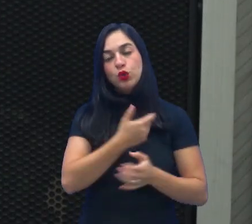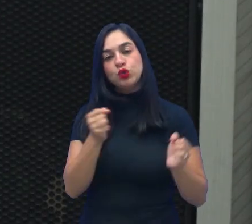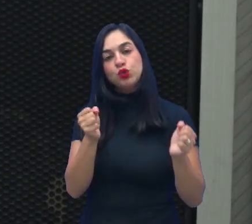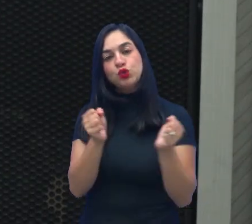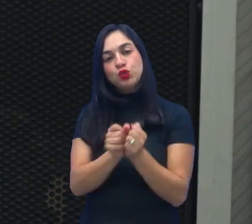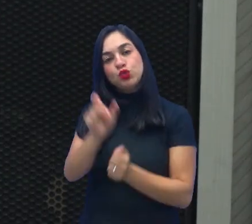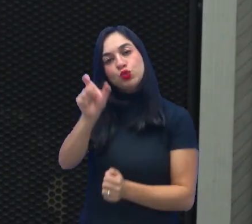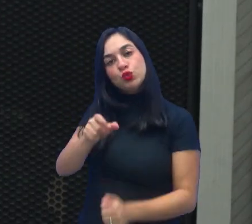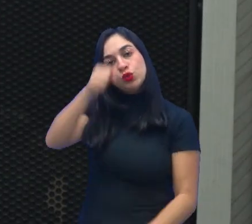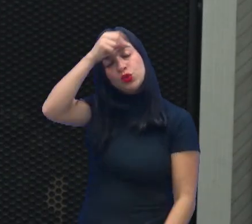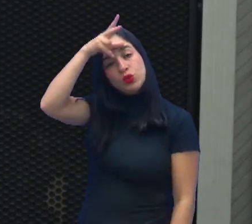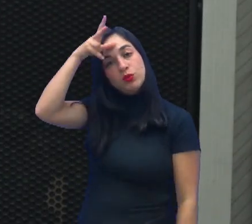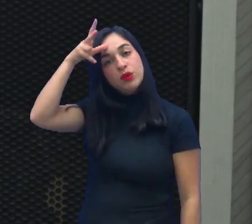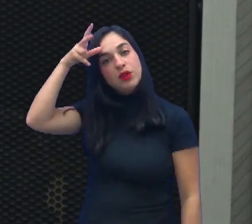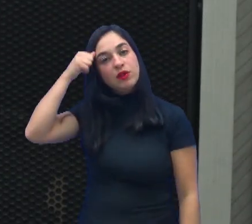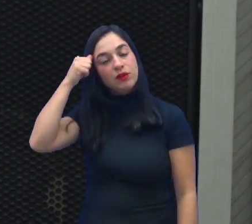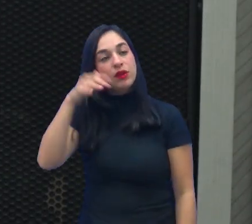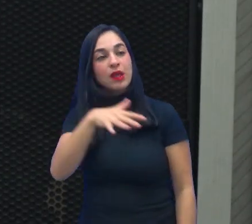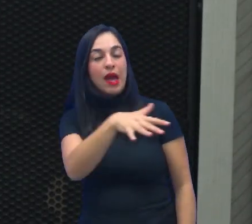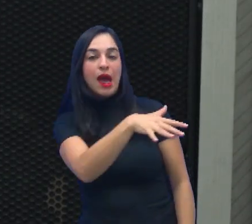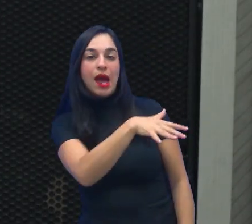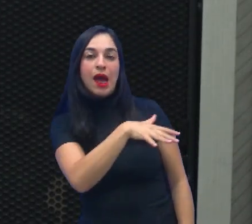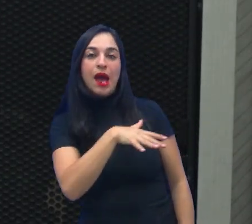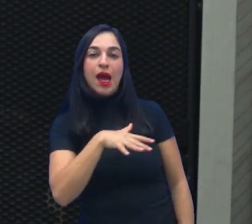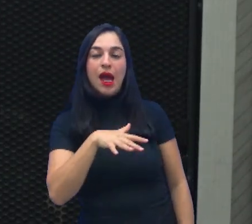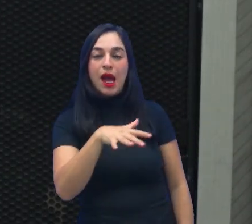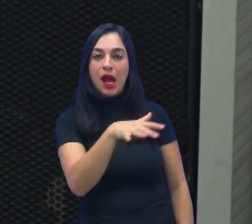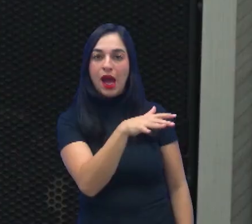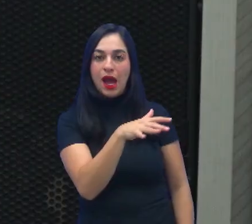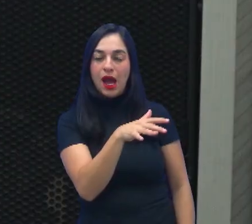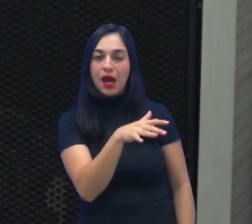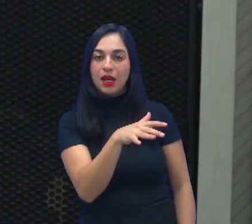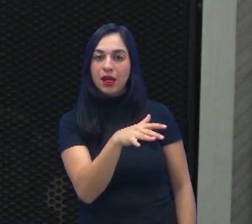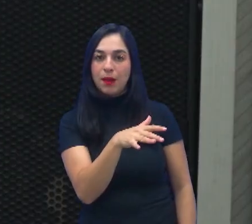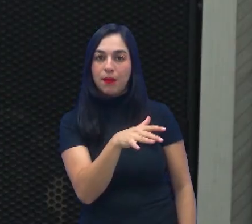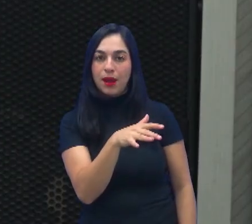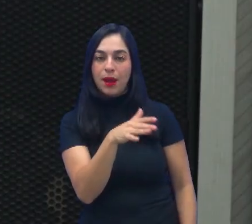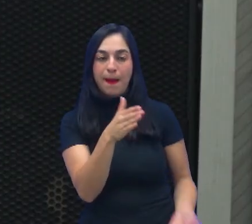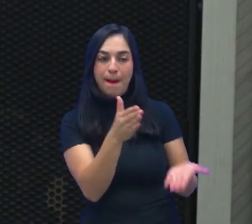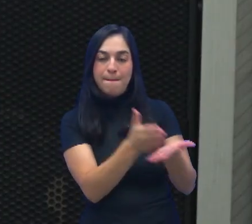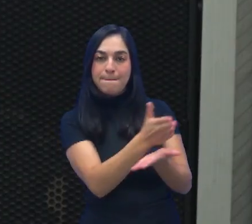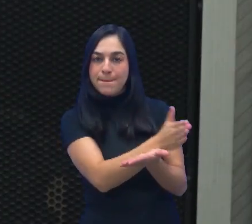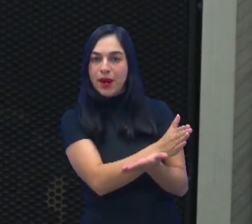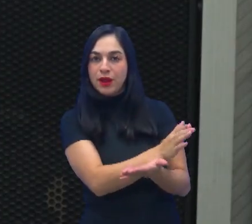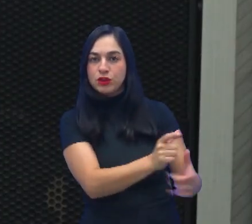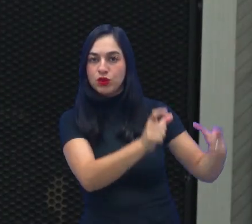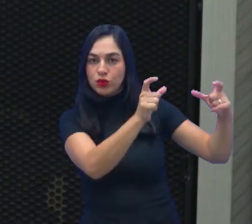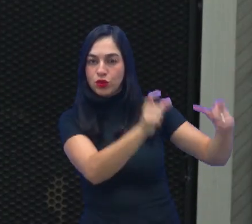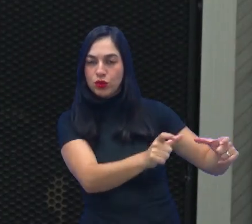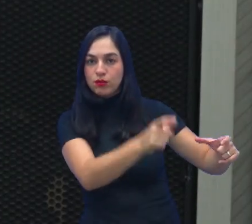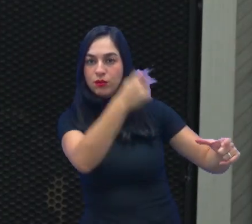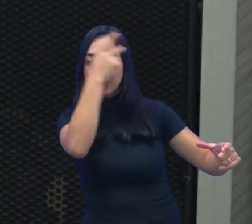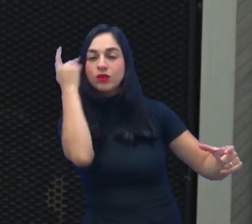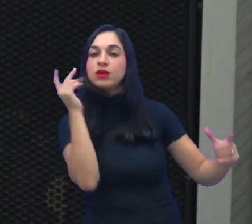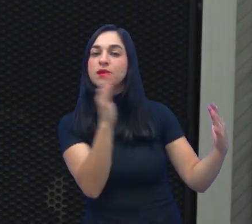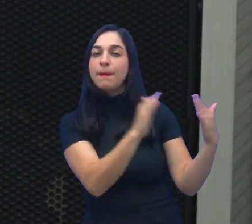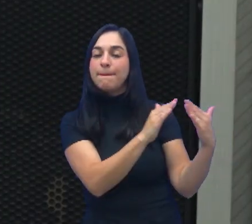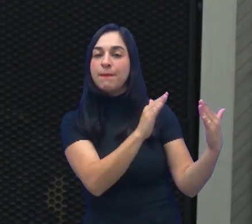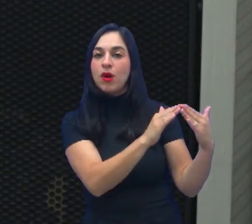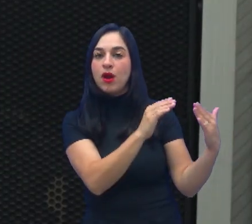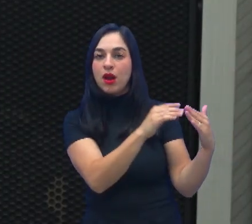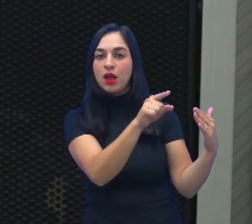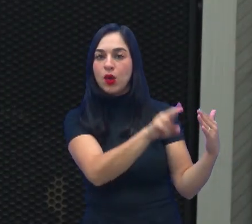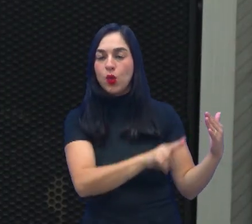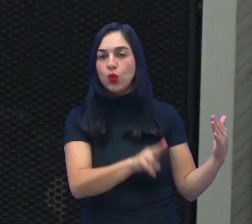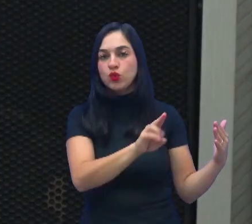área, não a área inteira, como foi sugerida, só a parte que moram os moradores, para fazer uso